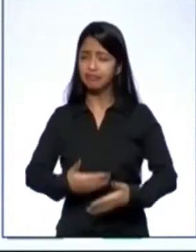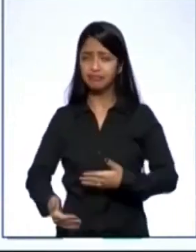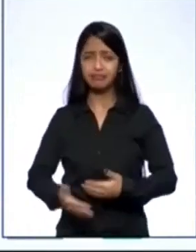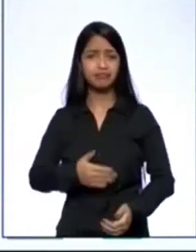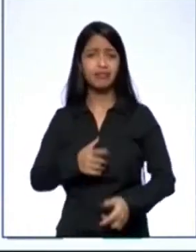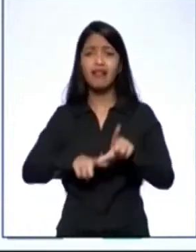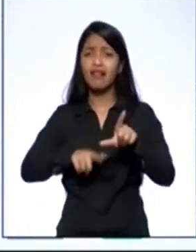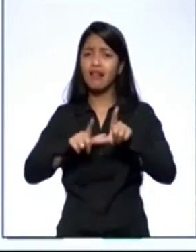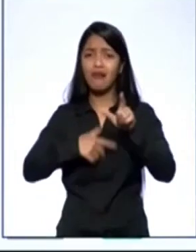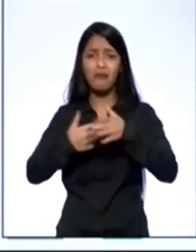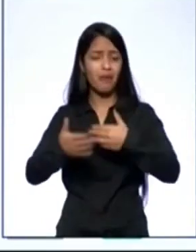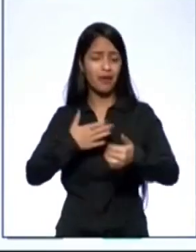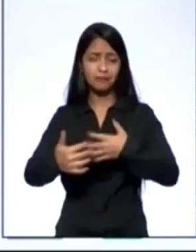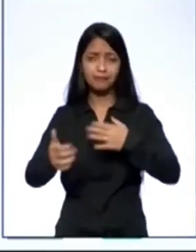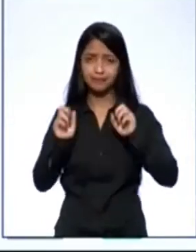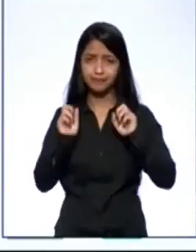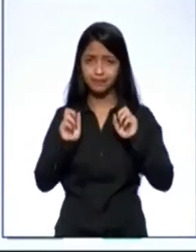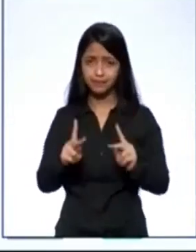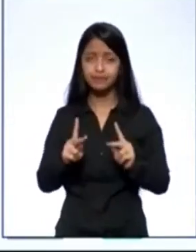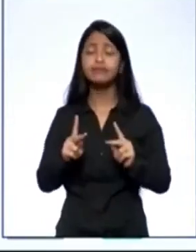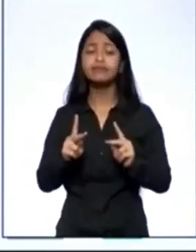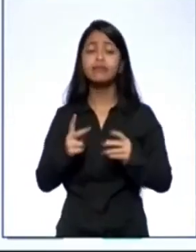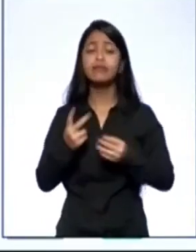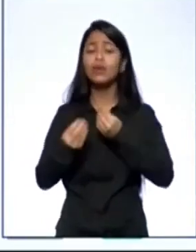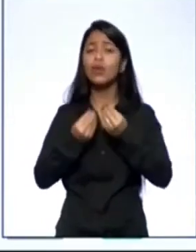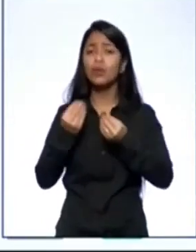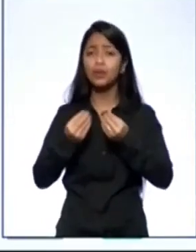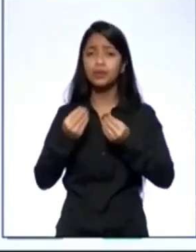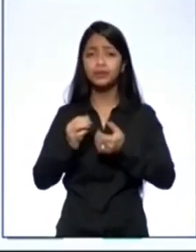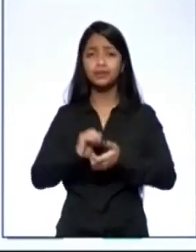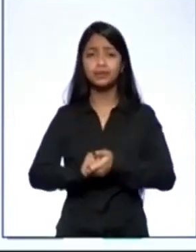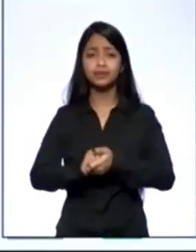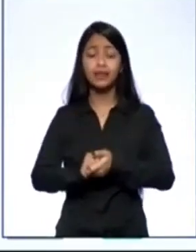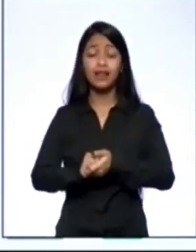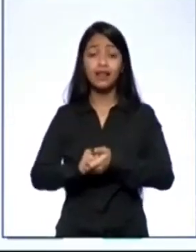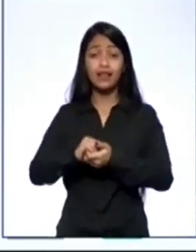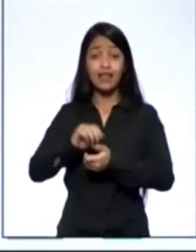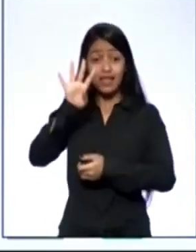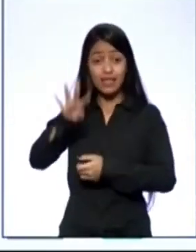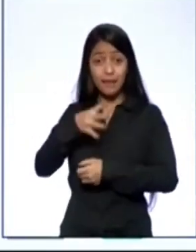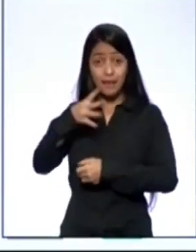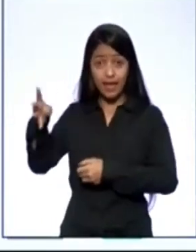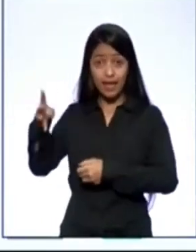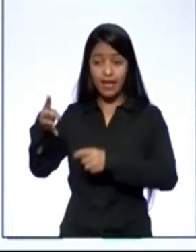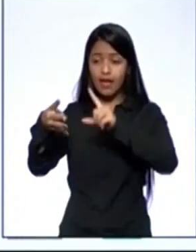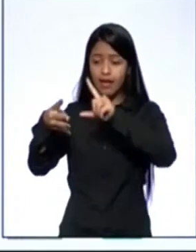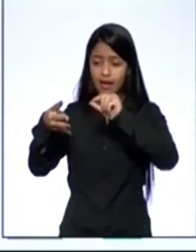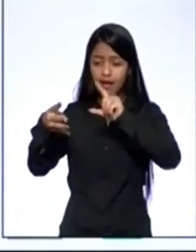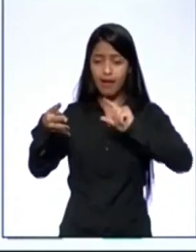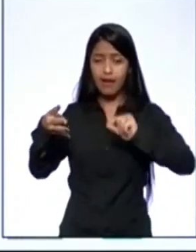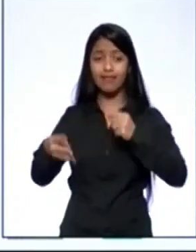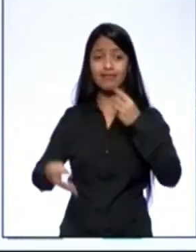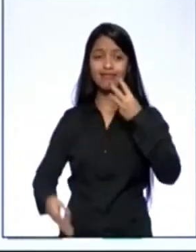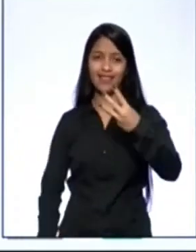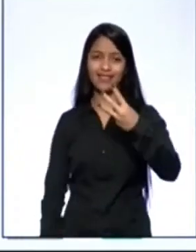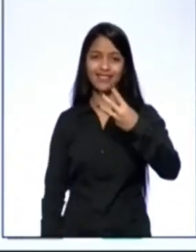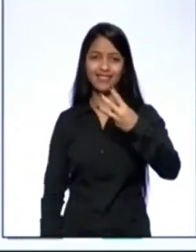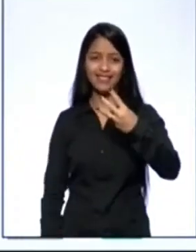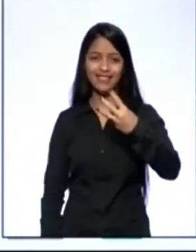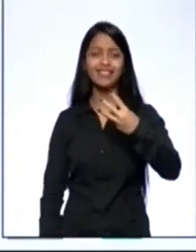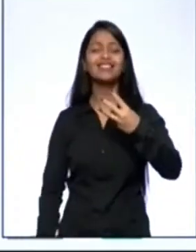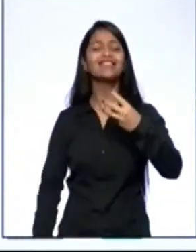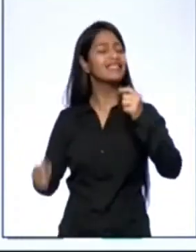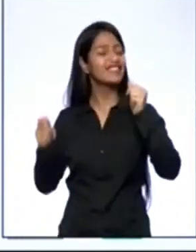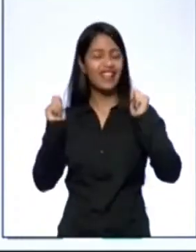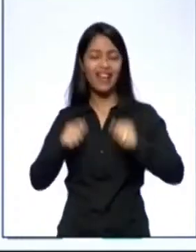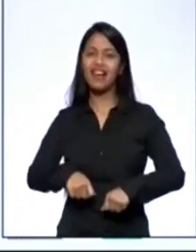letra qualquer letra aí você vai tirar três três linhas desta tabela apenas três gente apenas três já é